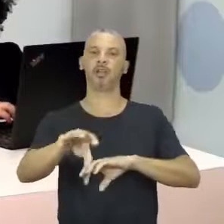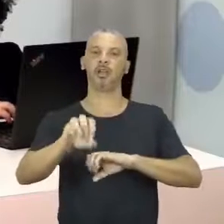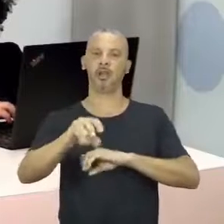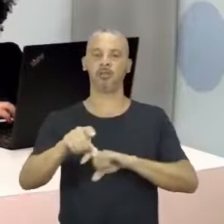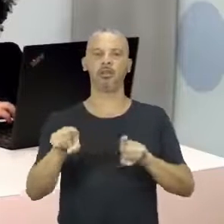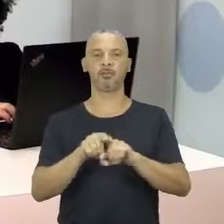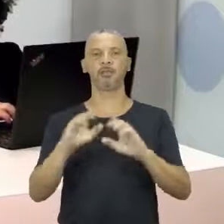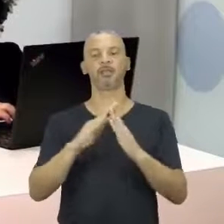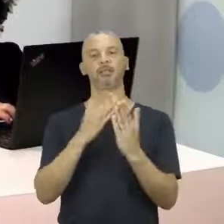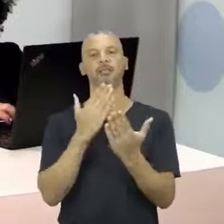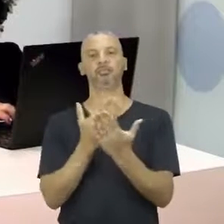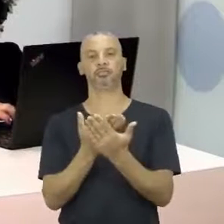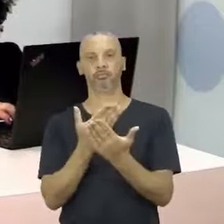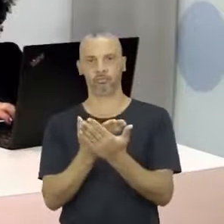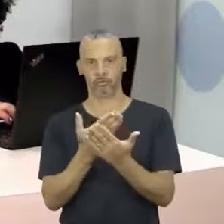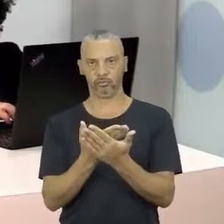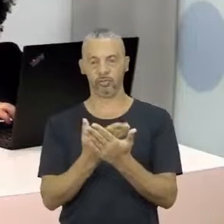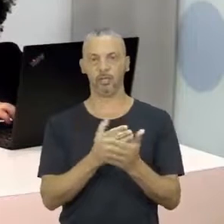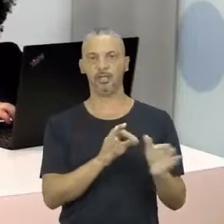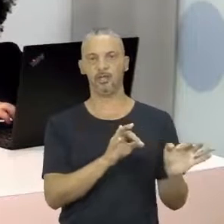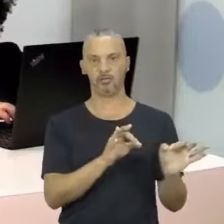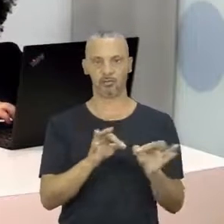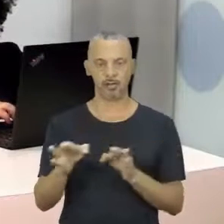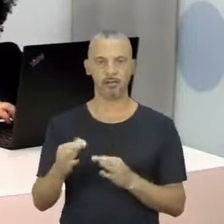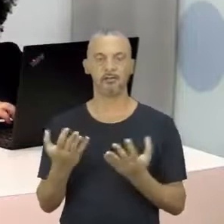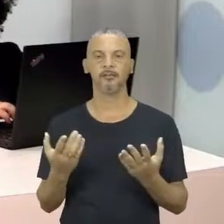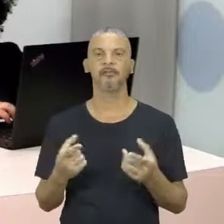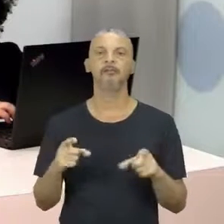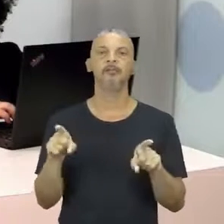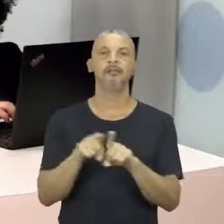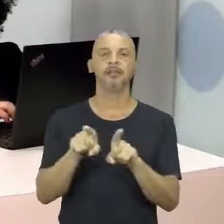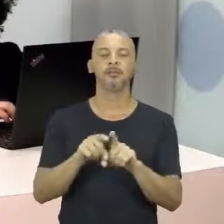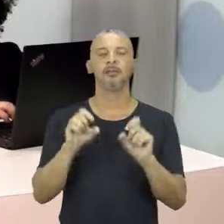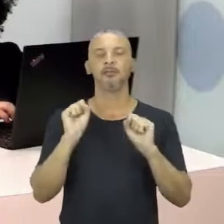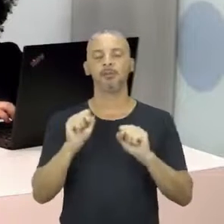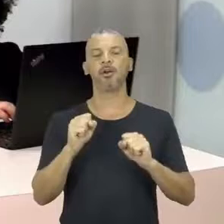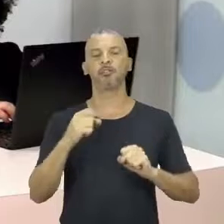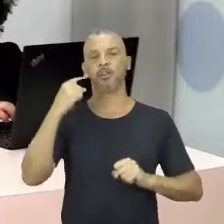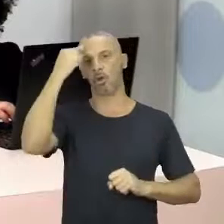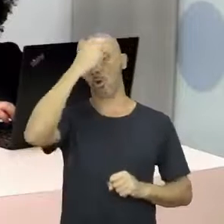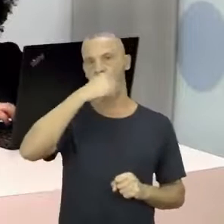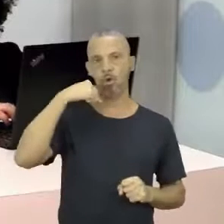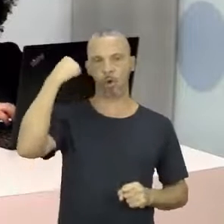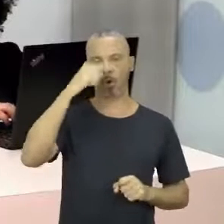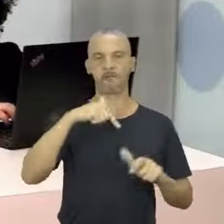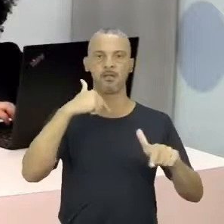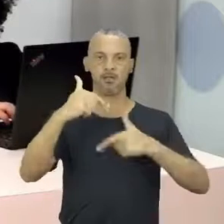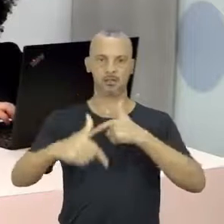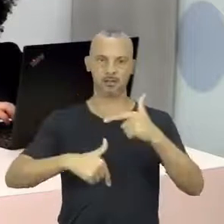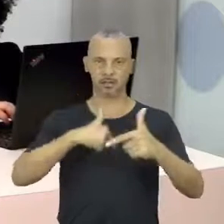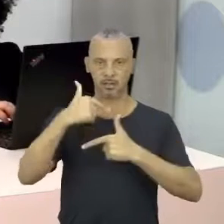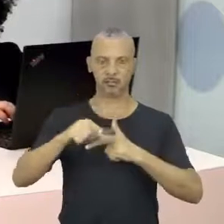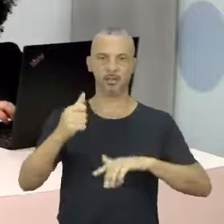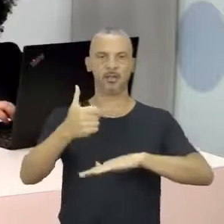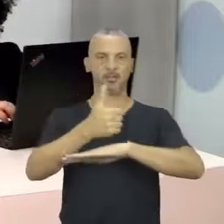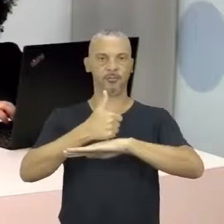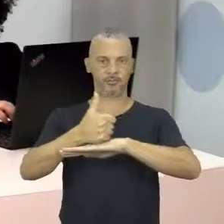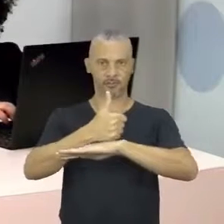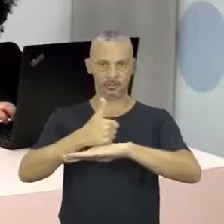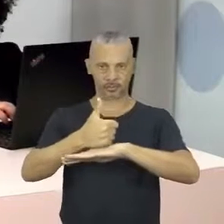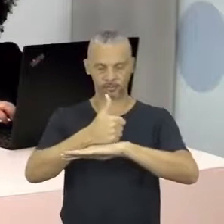nas escolas regulares, tá bom? Pode ser, ou você cumpra a sua carga horária total ali no